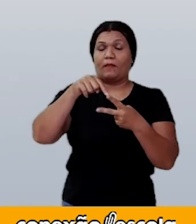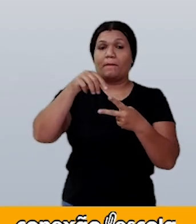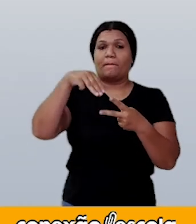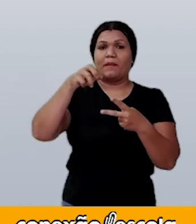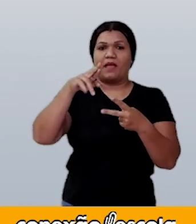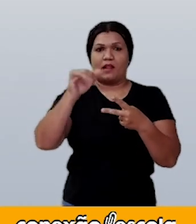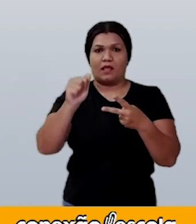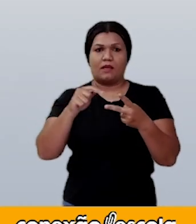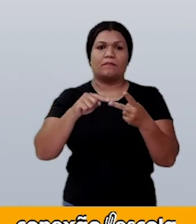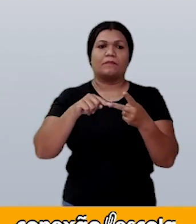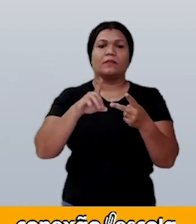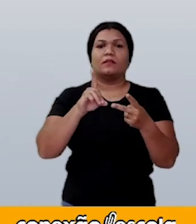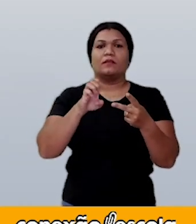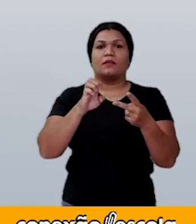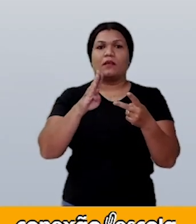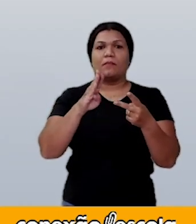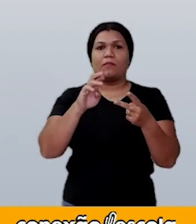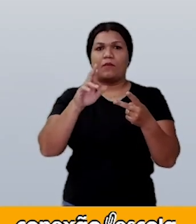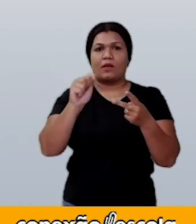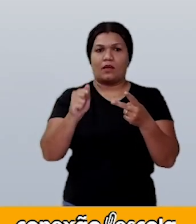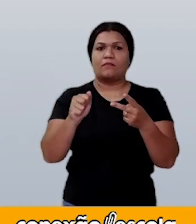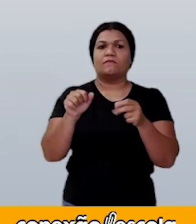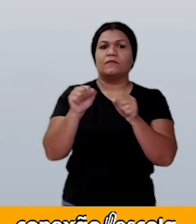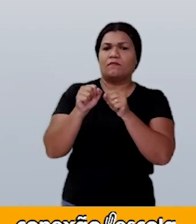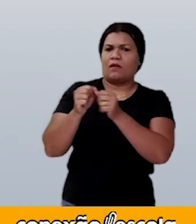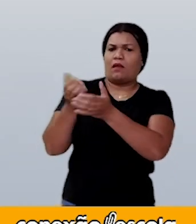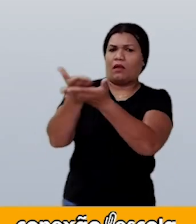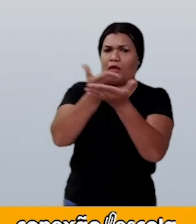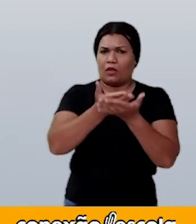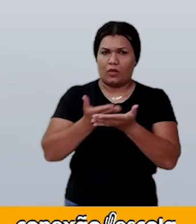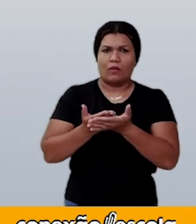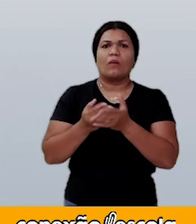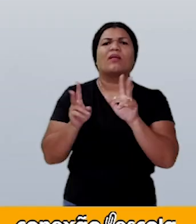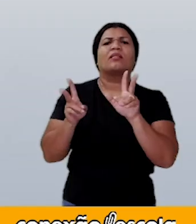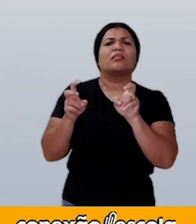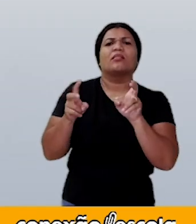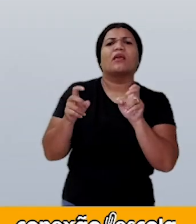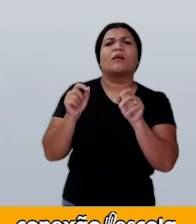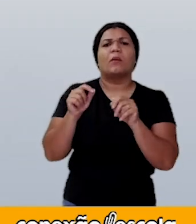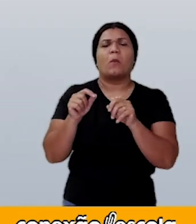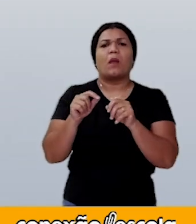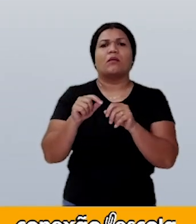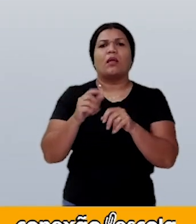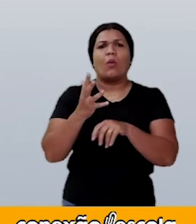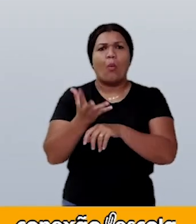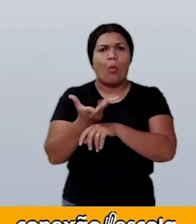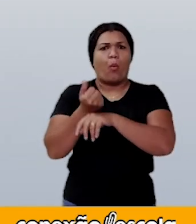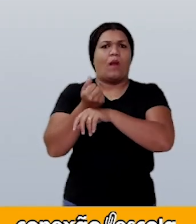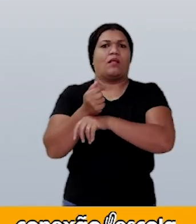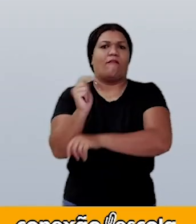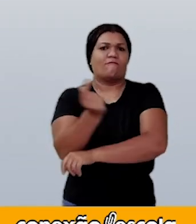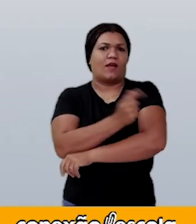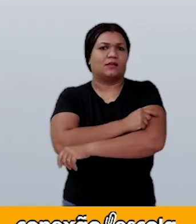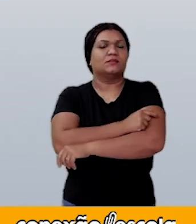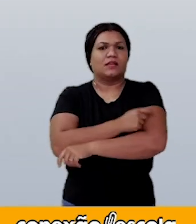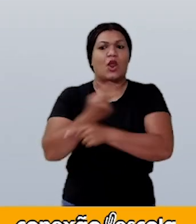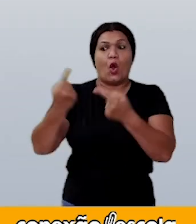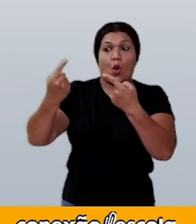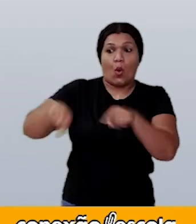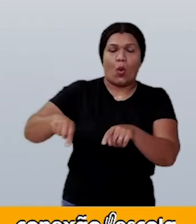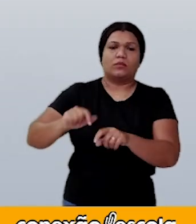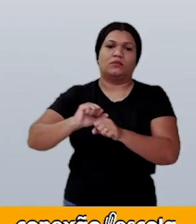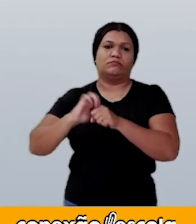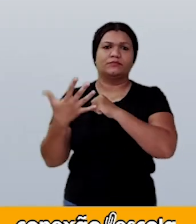estão realizando um estudo com o título A Eficácia da Vacina contra a Covid.